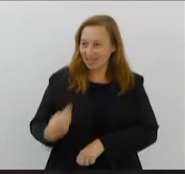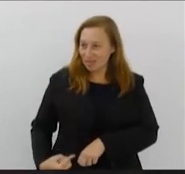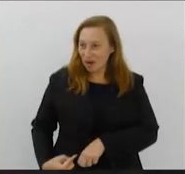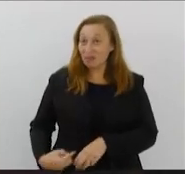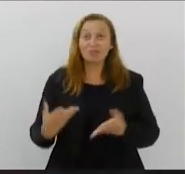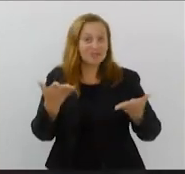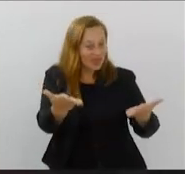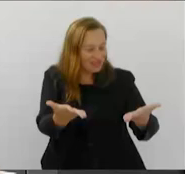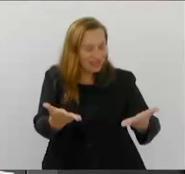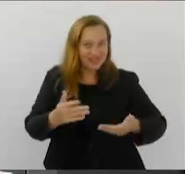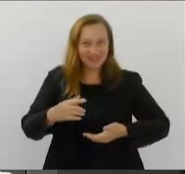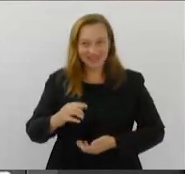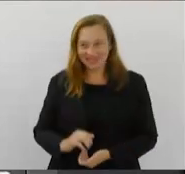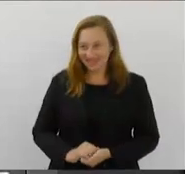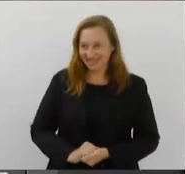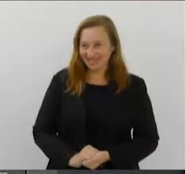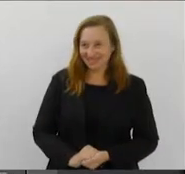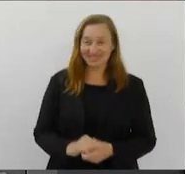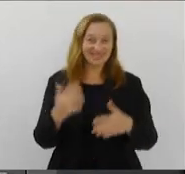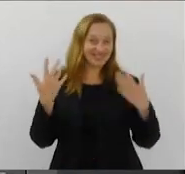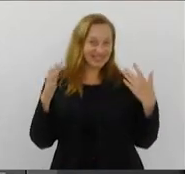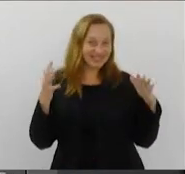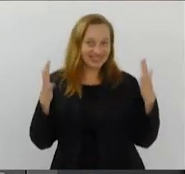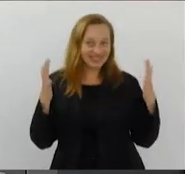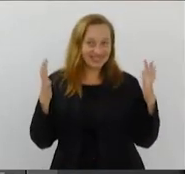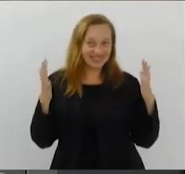favor, deputada.